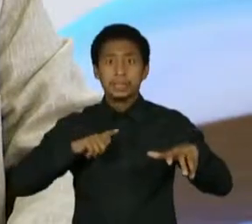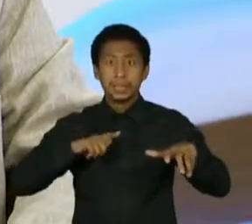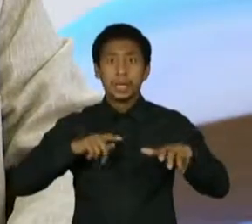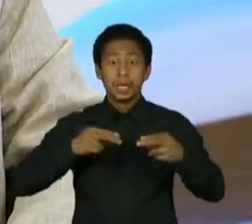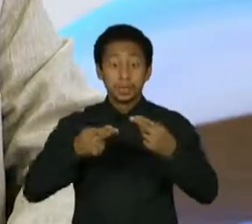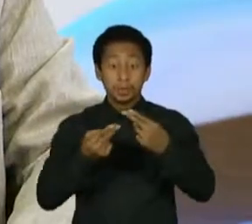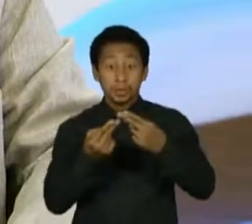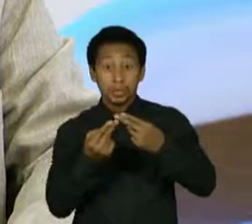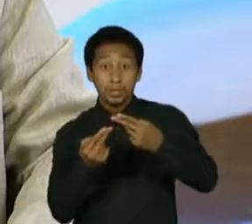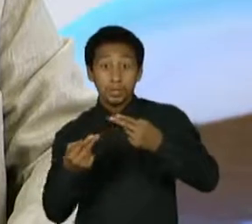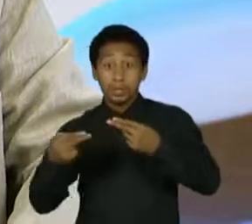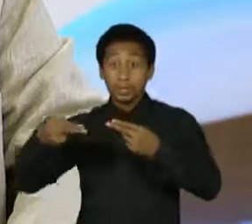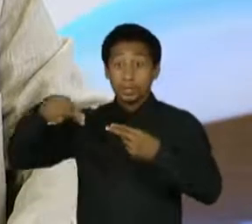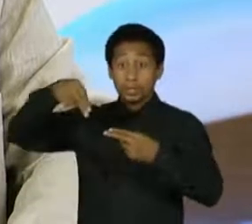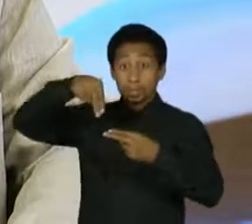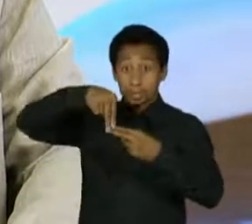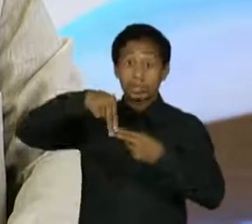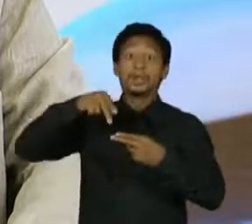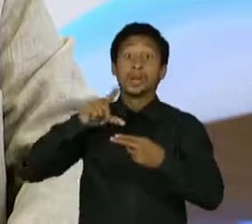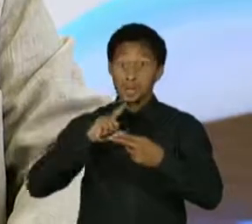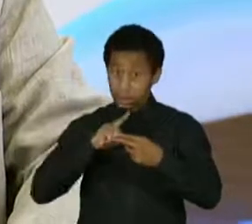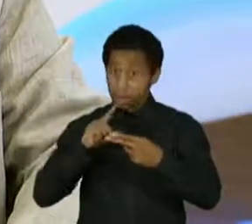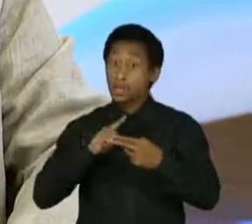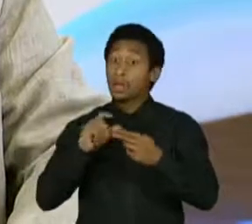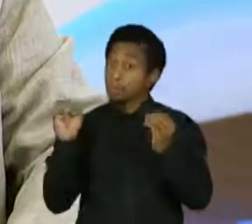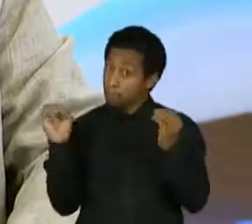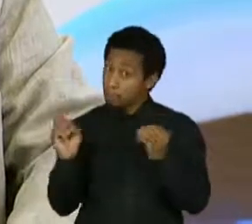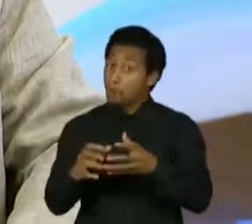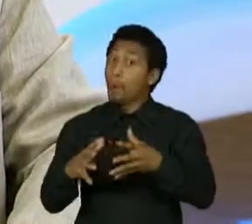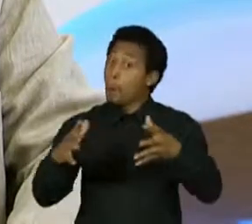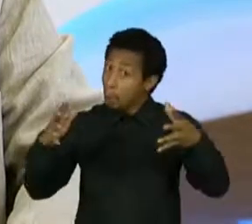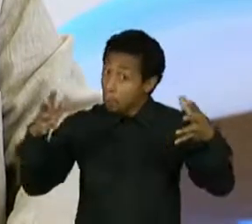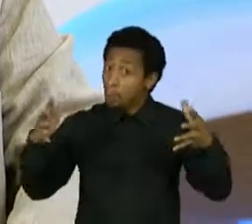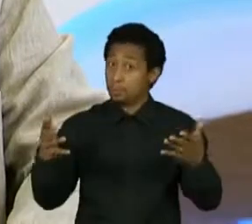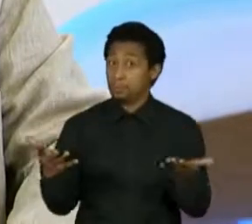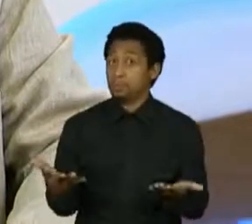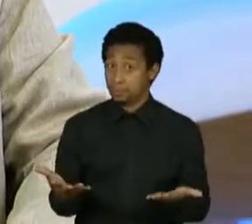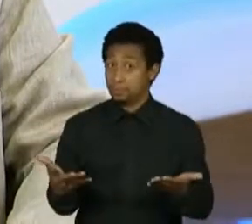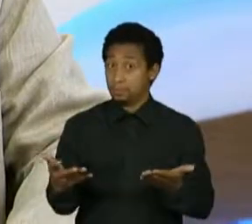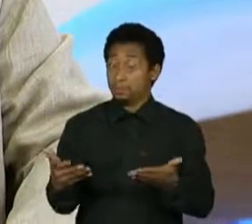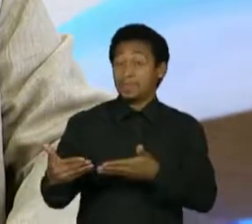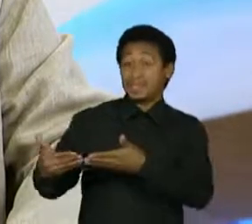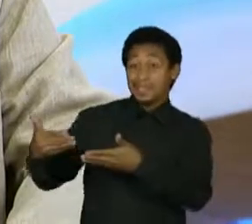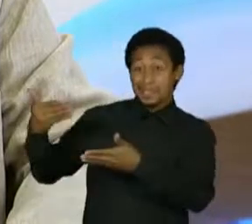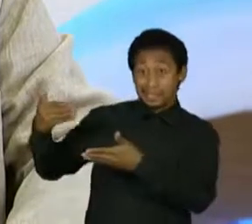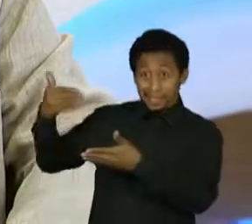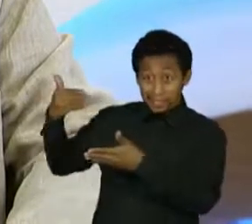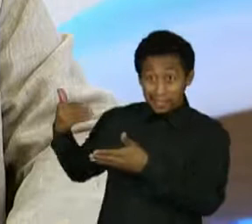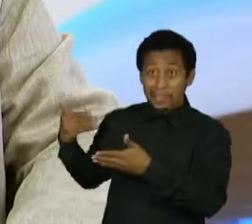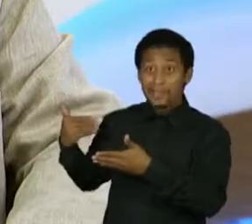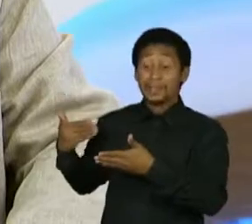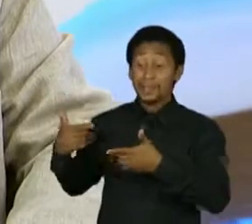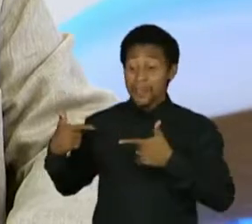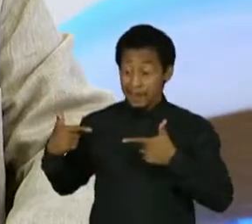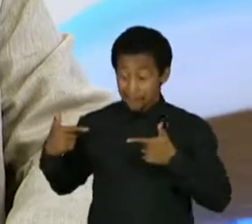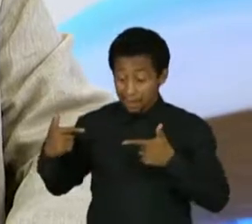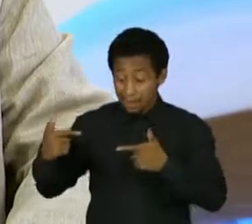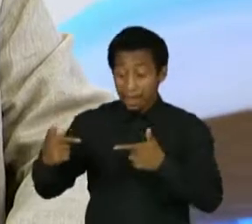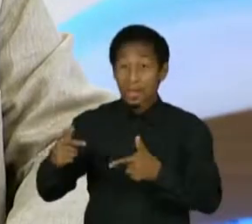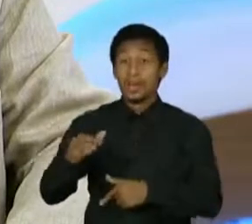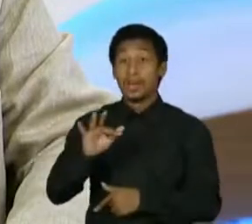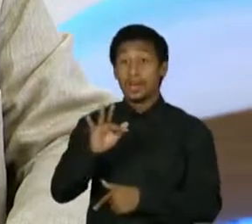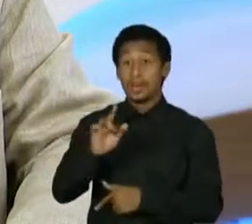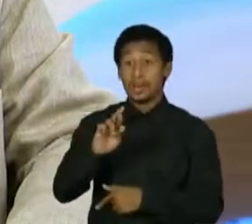que o que segurou o risco foi a dissuasão nuclear durante a época da guerra fria